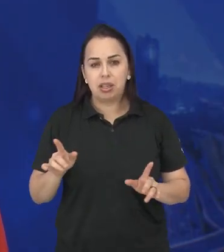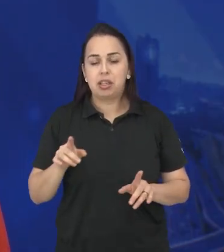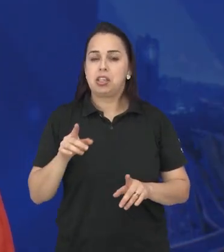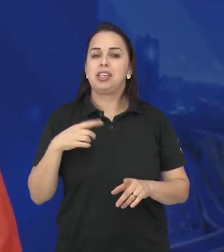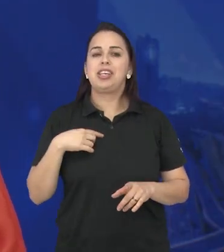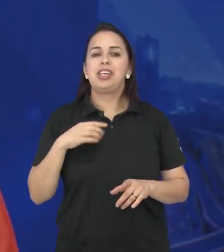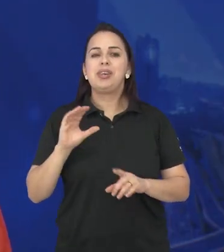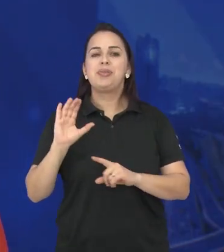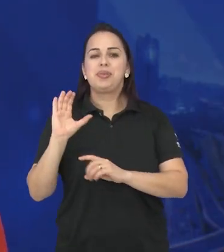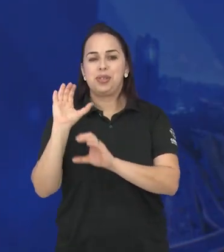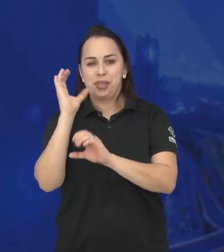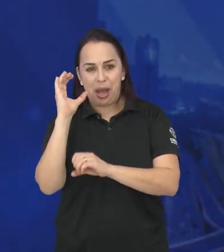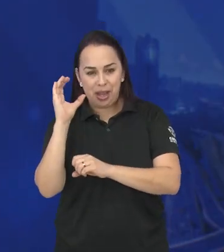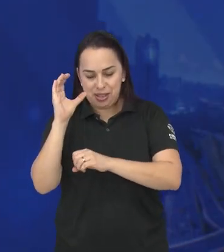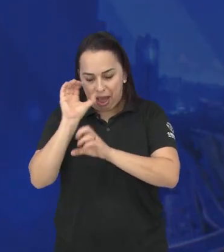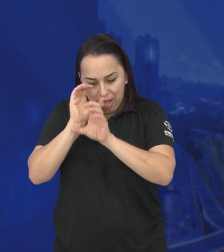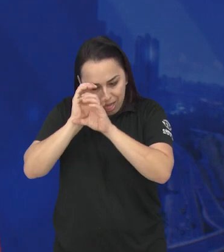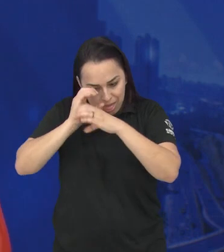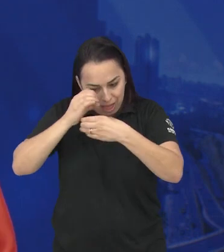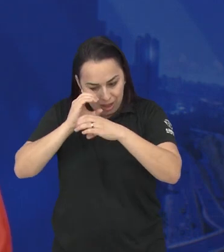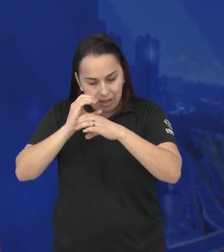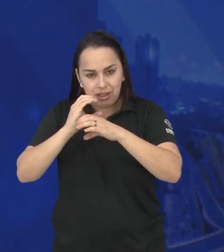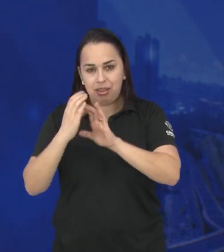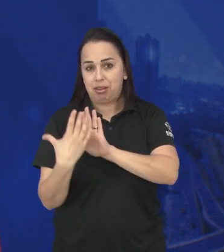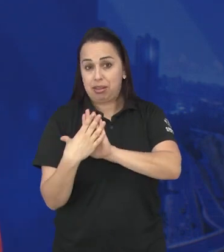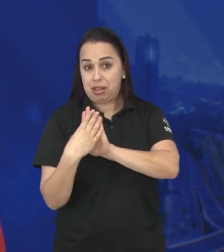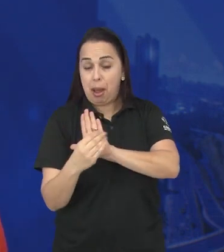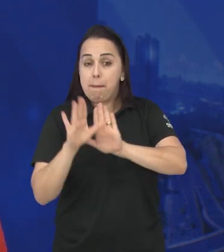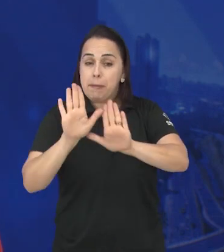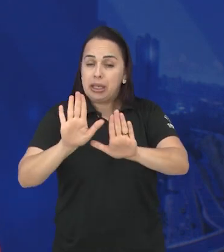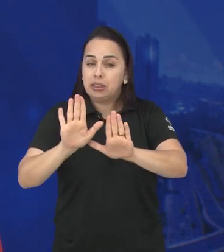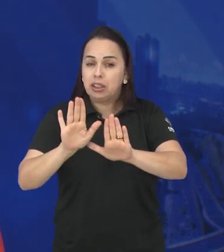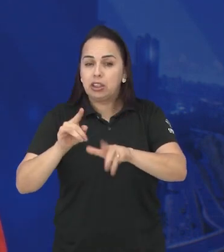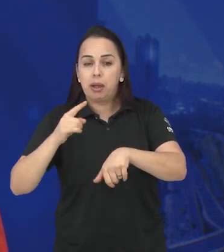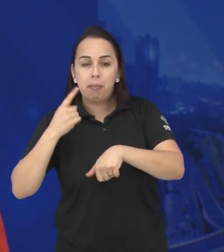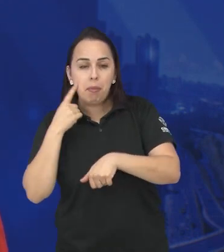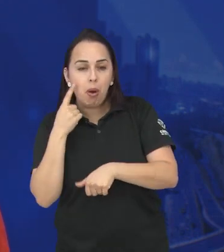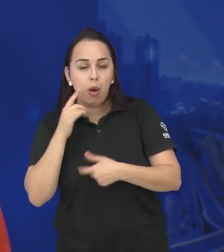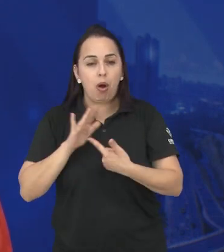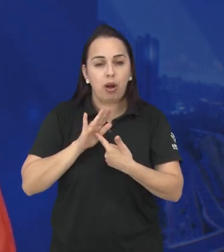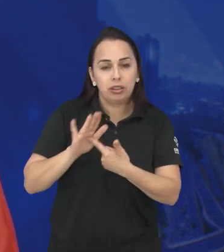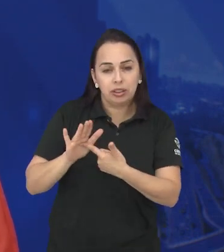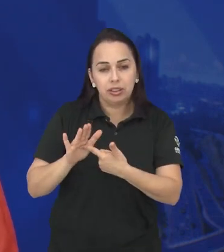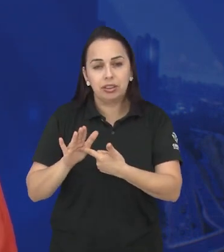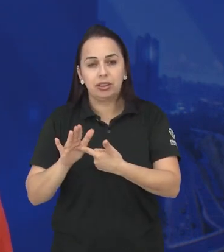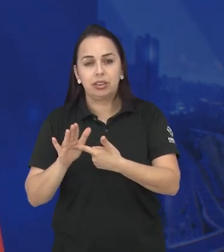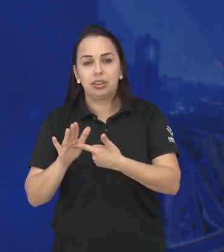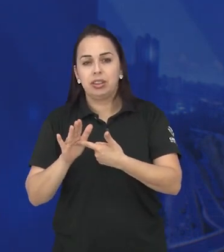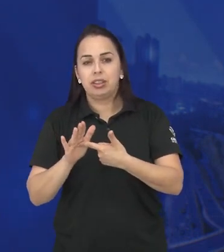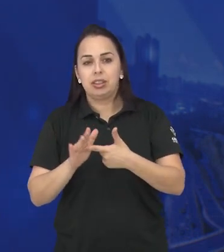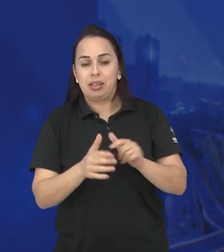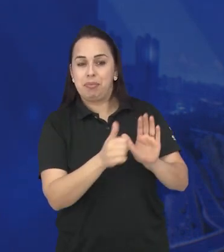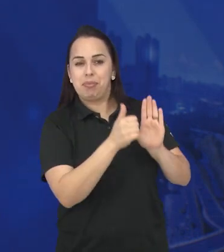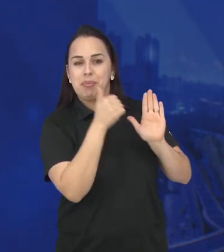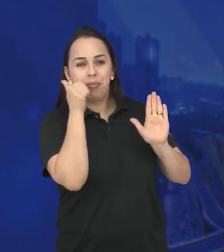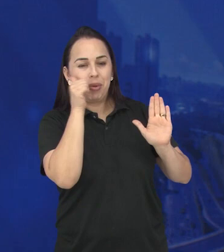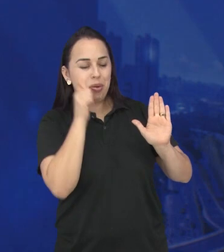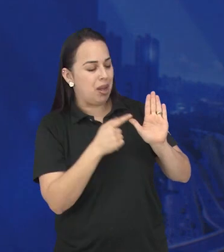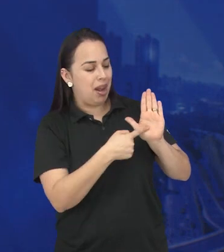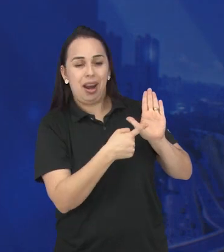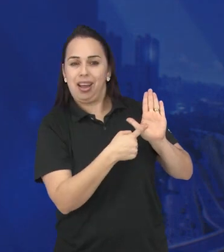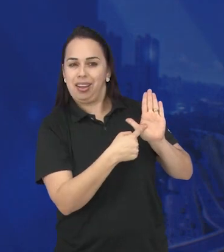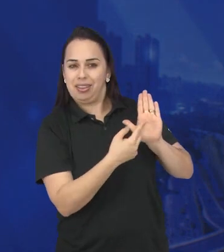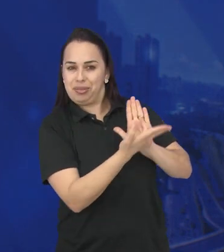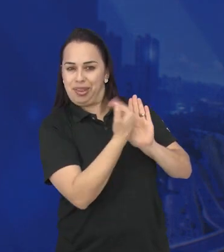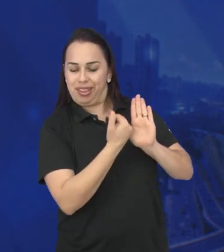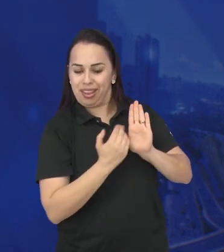Que cientista tem esse estereótipo. Mas a partir do momento que você começa a trazer para a criança, olha, exemplos de cientistas